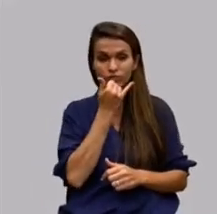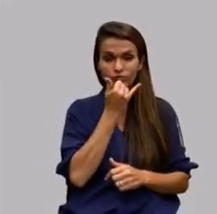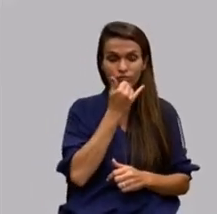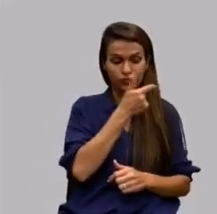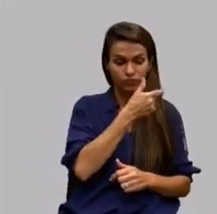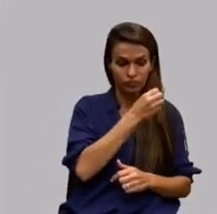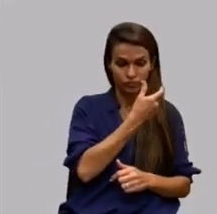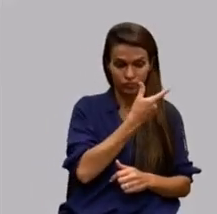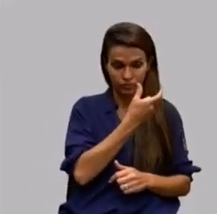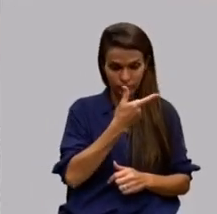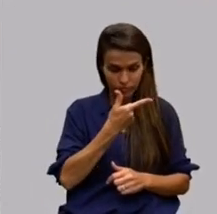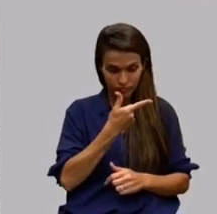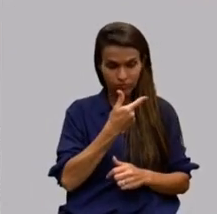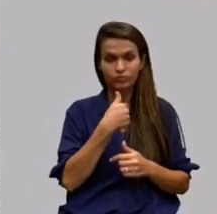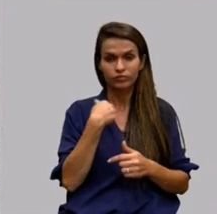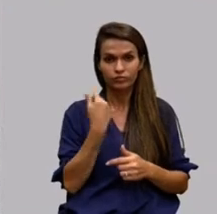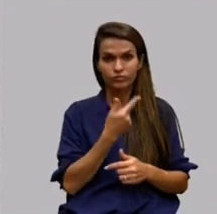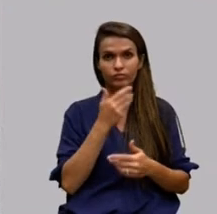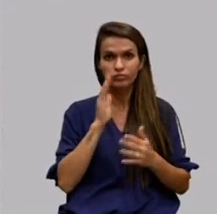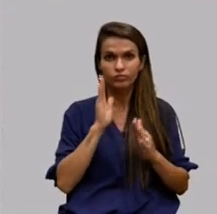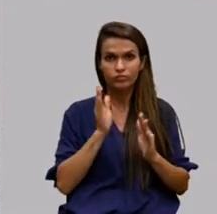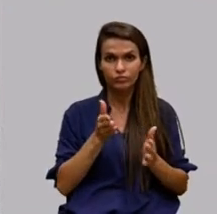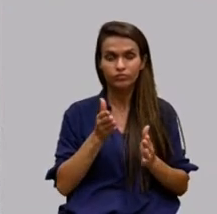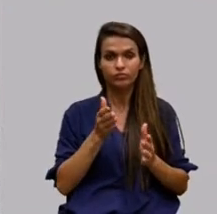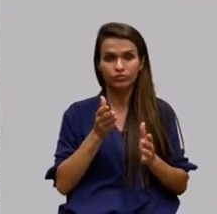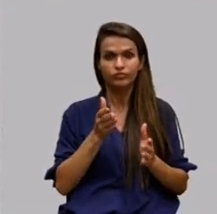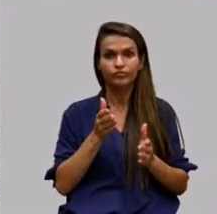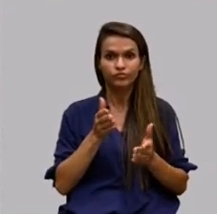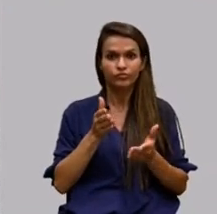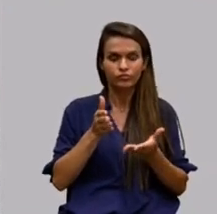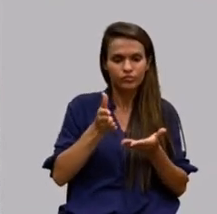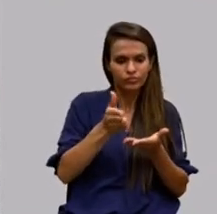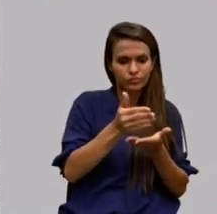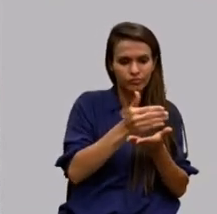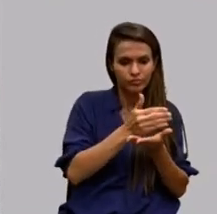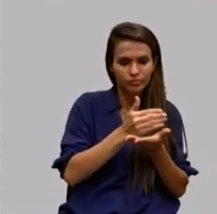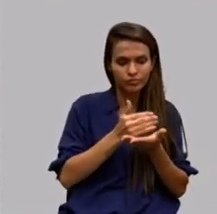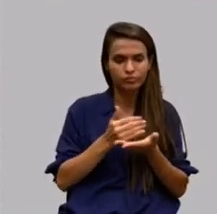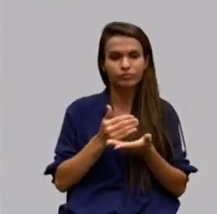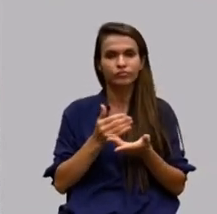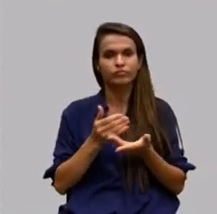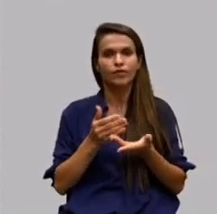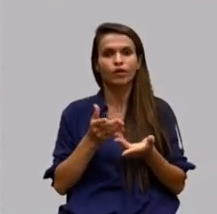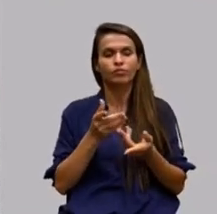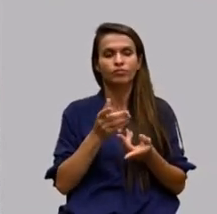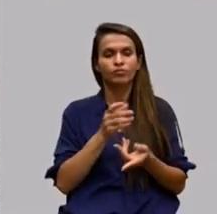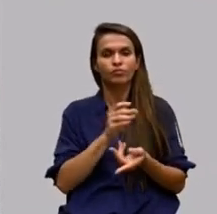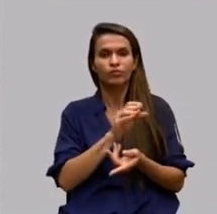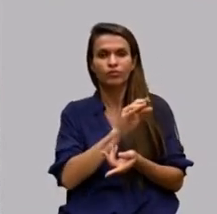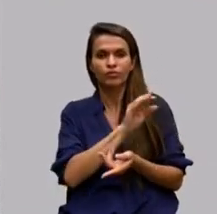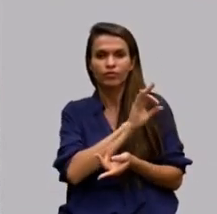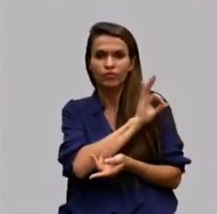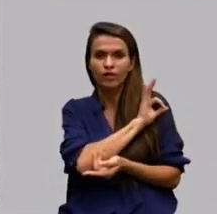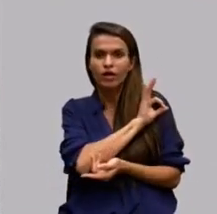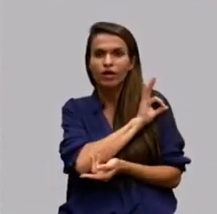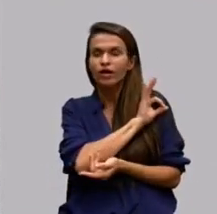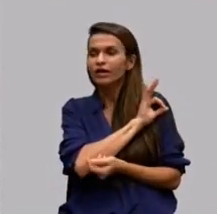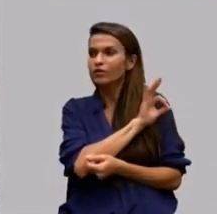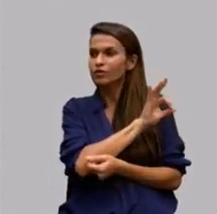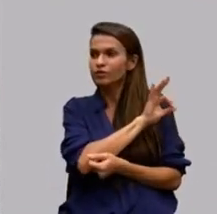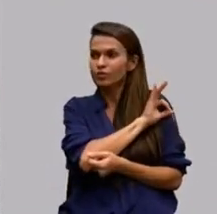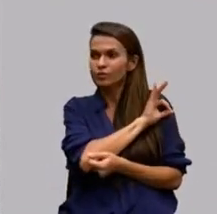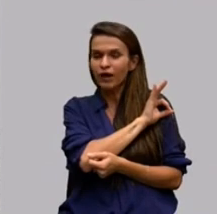2022, nós já estamos no regime de recuperação fiscal. Já está, o Estado do Rio Grande do Sul já havia